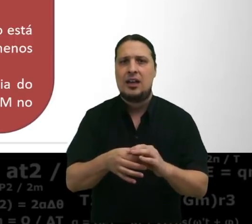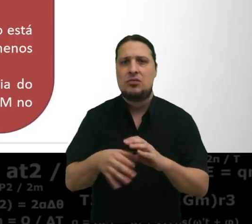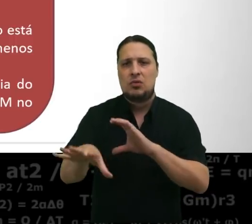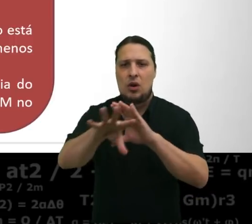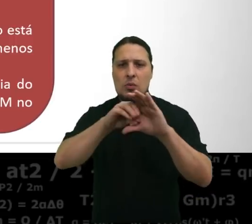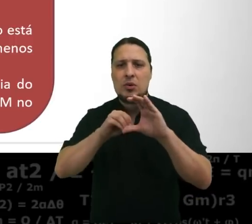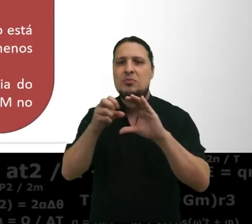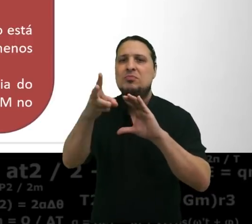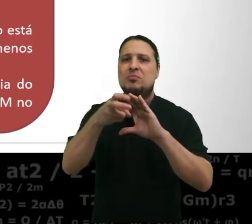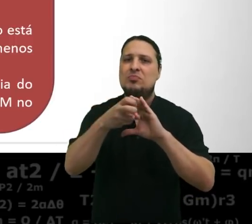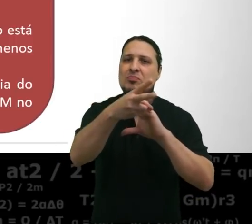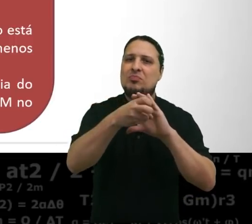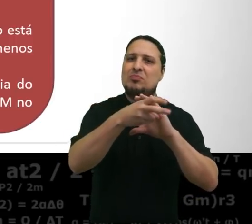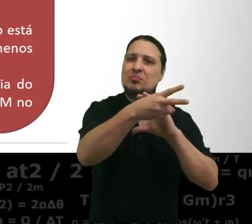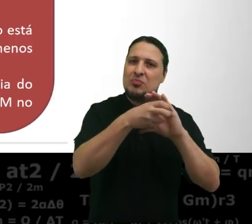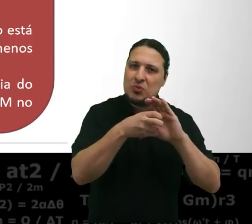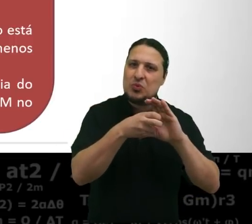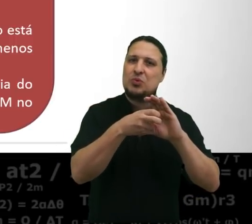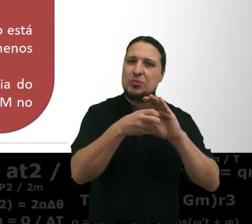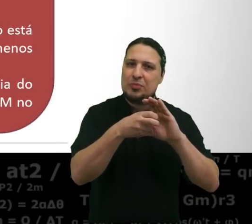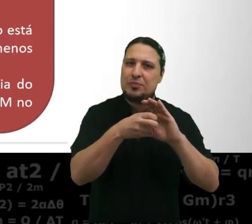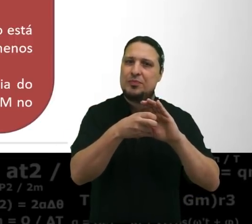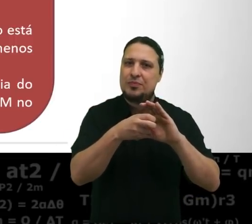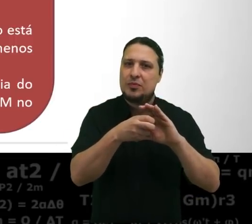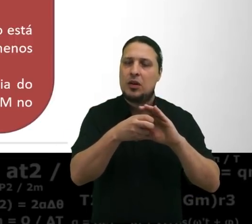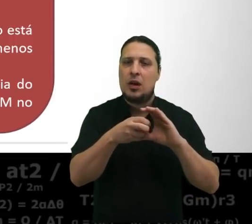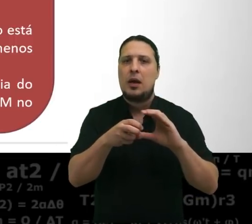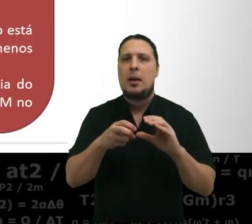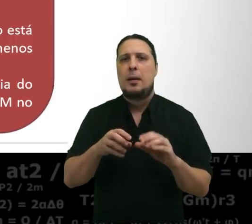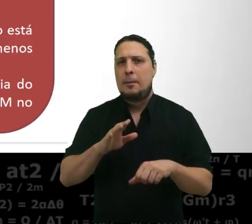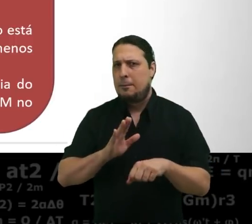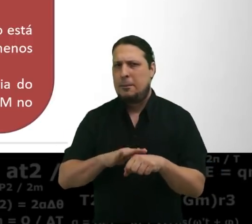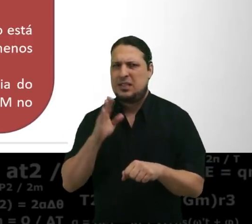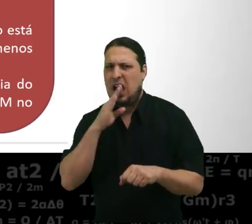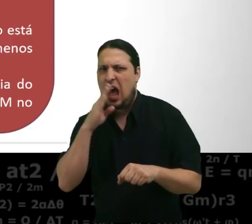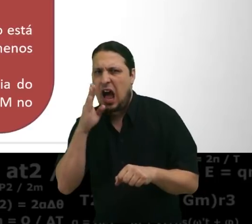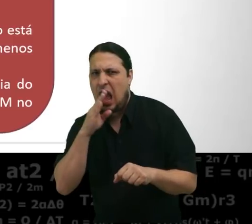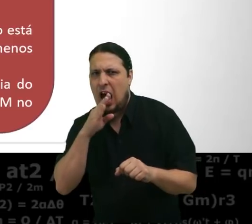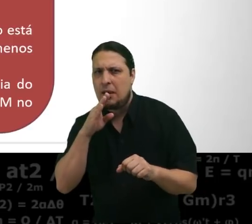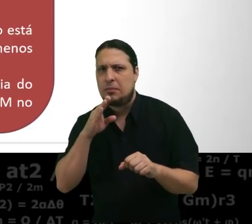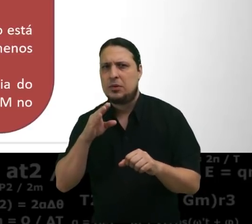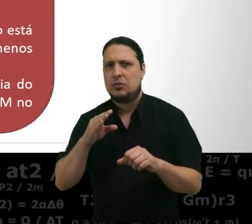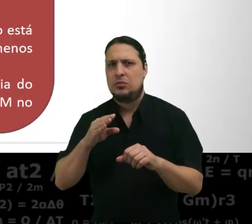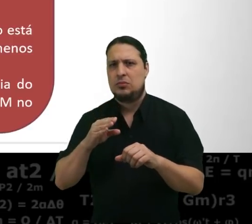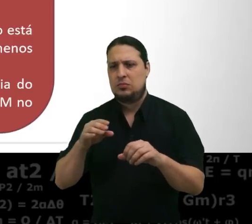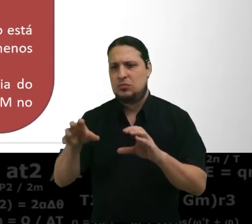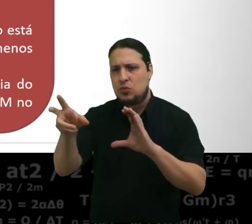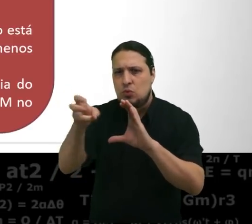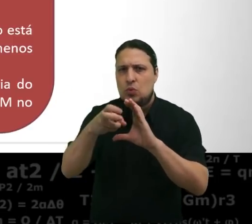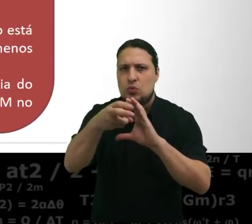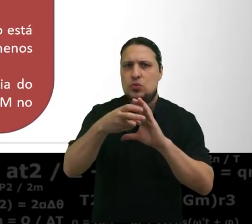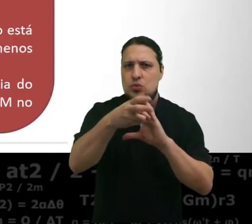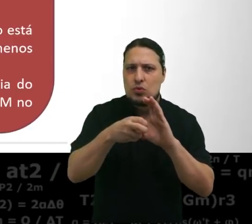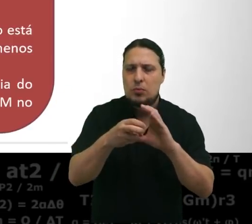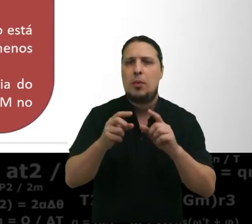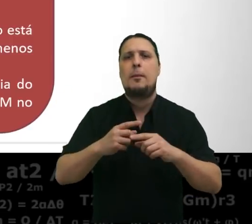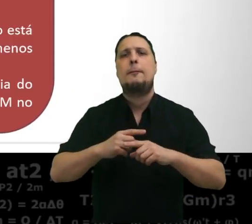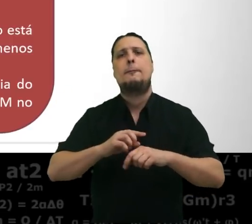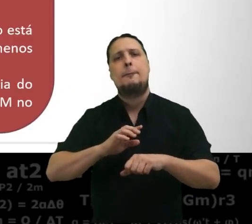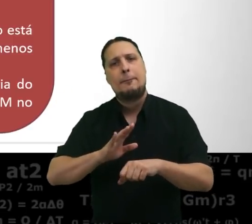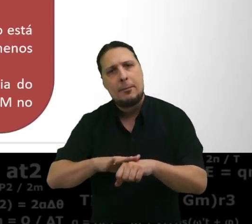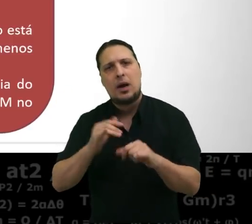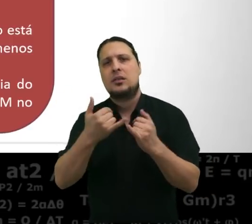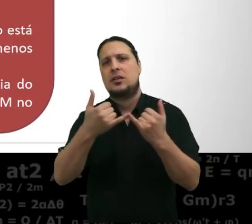ciclo de atividade. Quasares não existem mais no universo local. Todos eles estão a bilhões de anos-luz de distância, mas